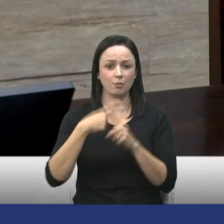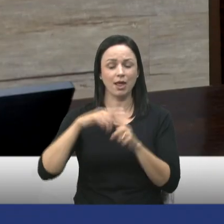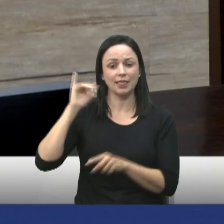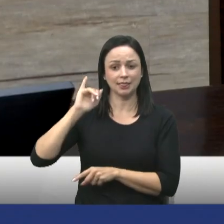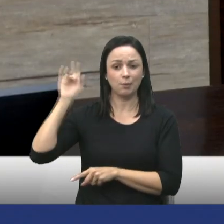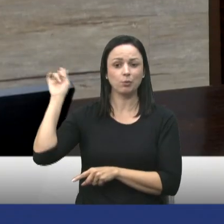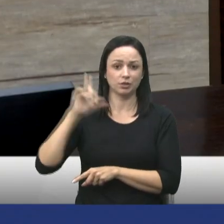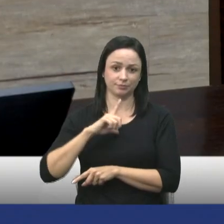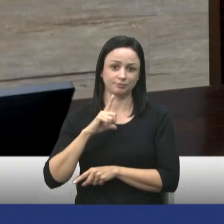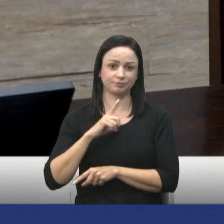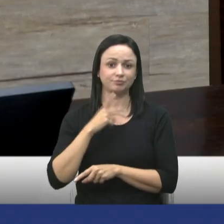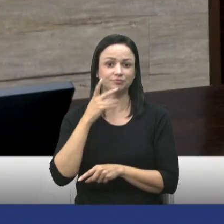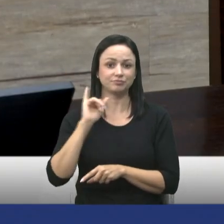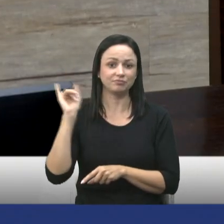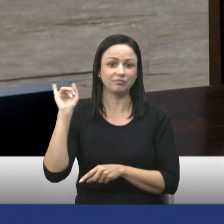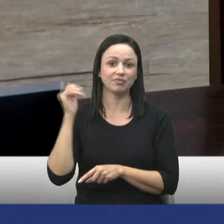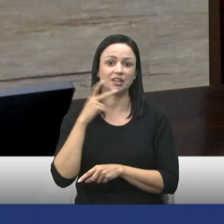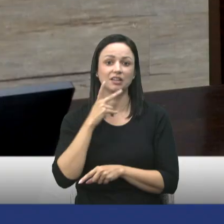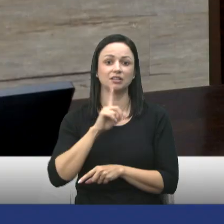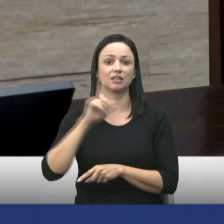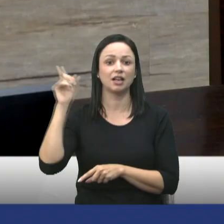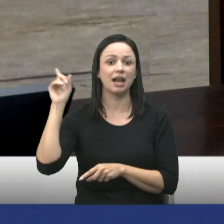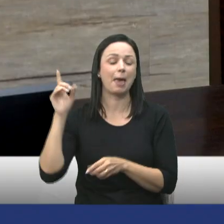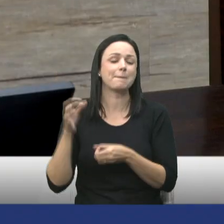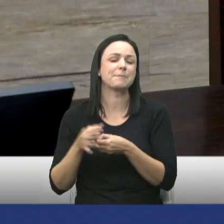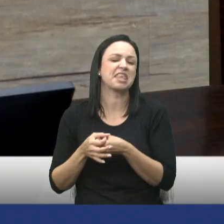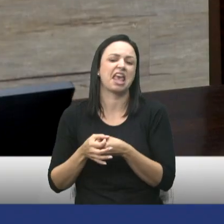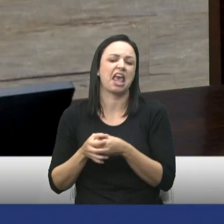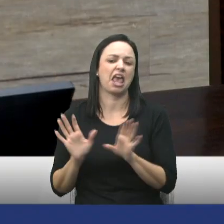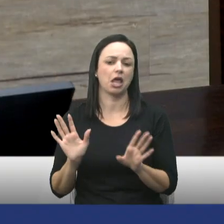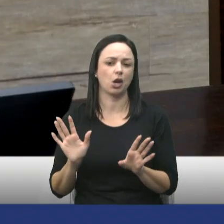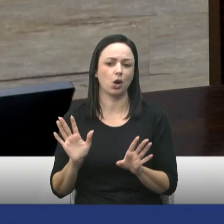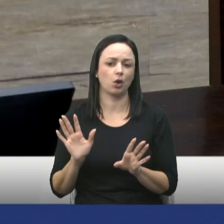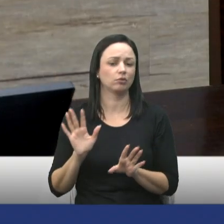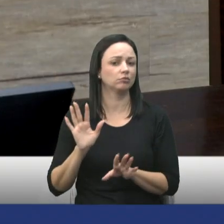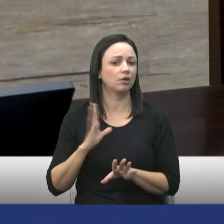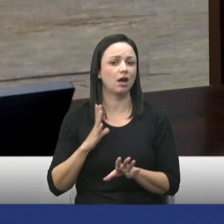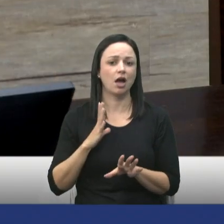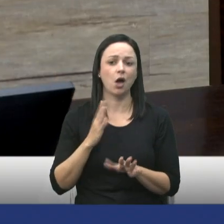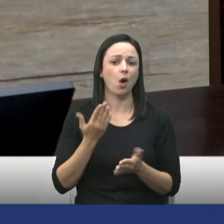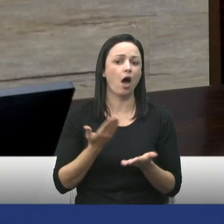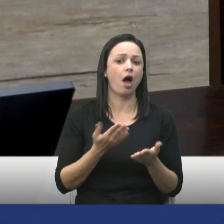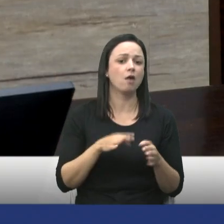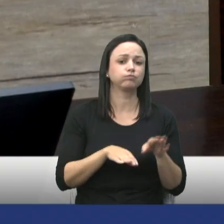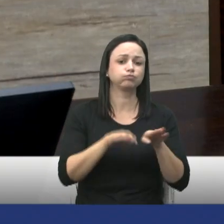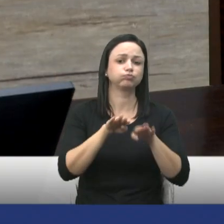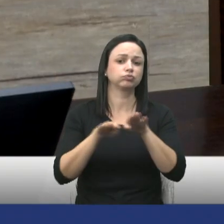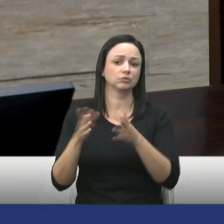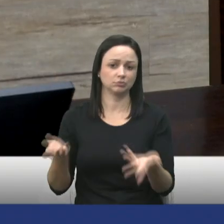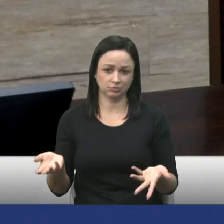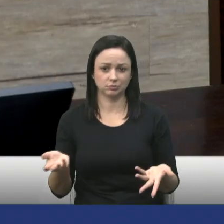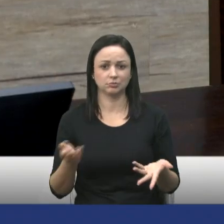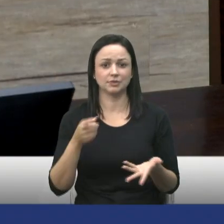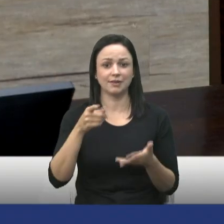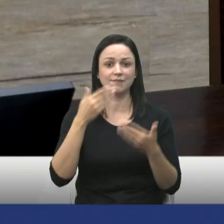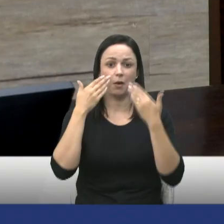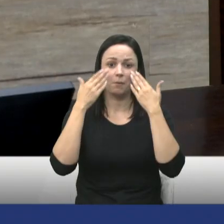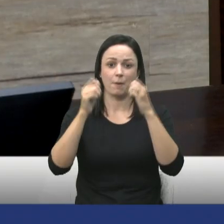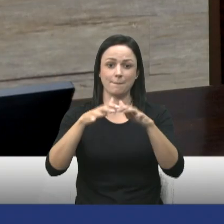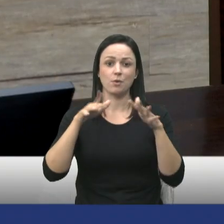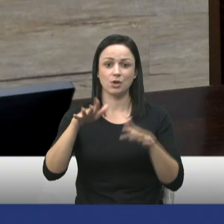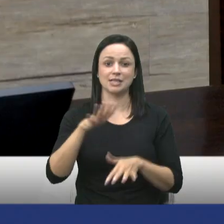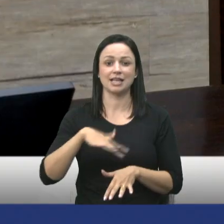Aí quando eu falo de Itapuí, o pessoal fala, lá, mas é muito pequeno. É tudo proporcional, né? Então, quando você ia para uma audiência pública da